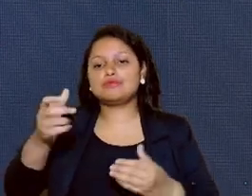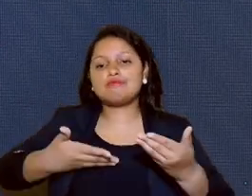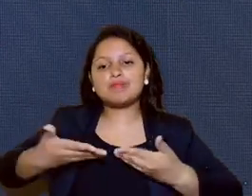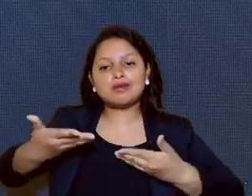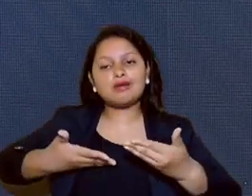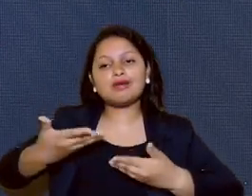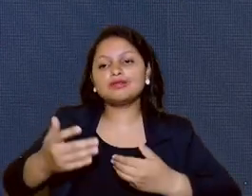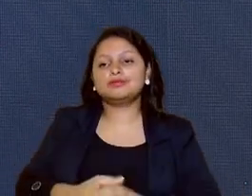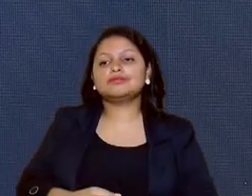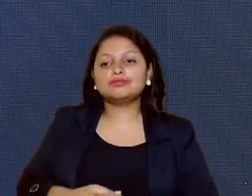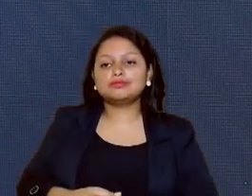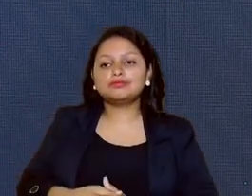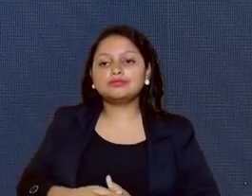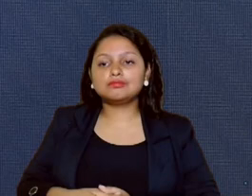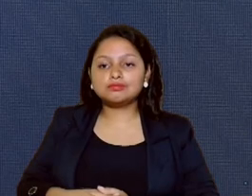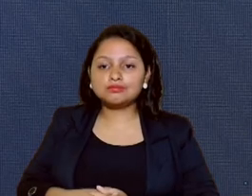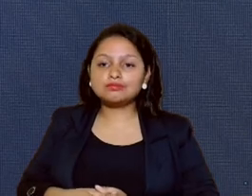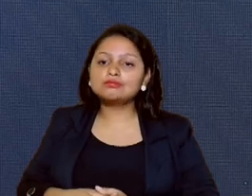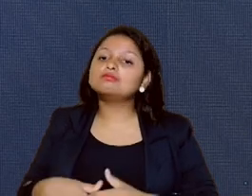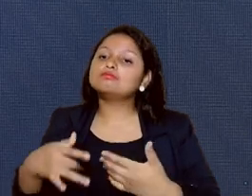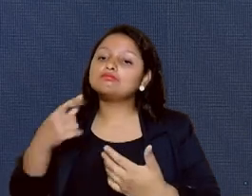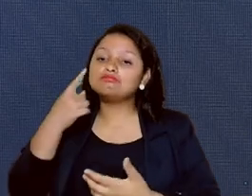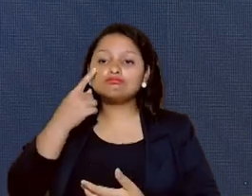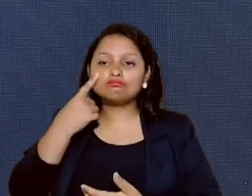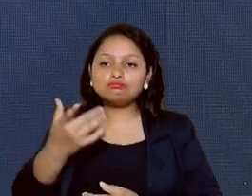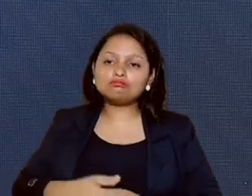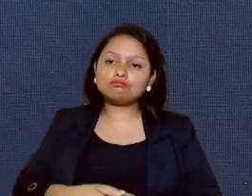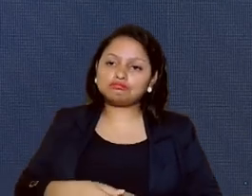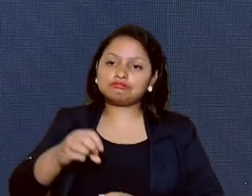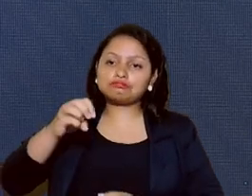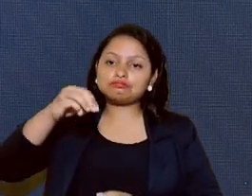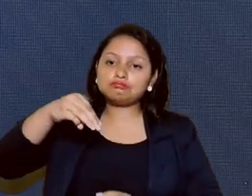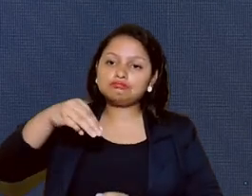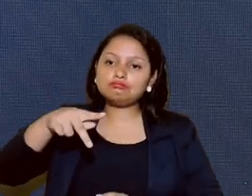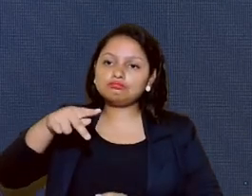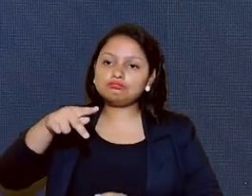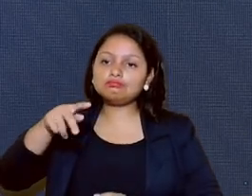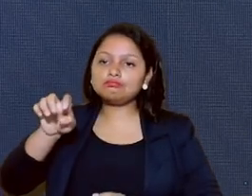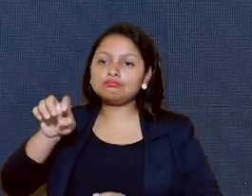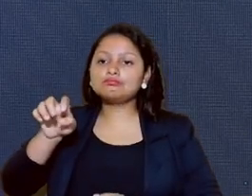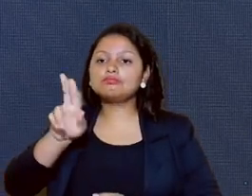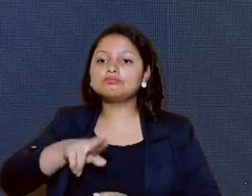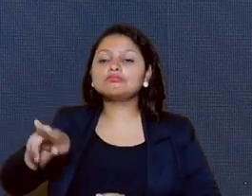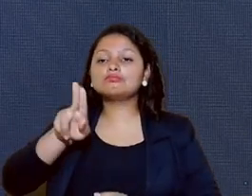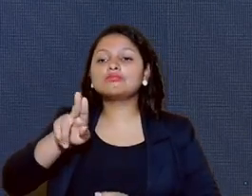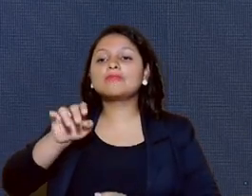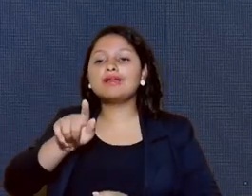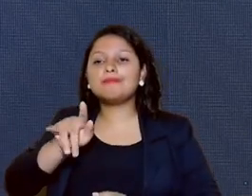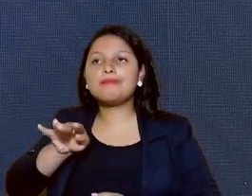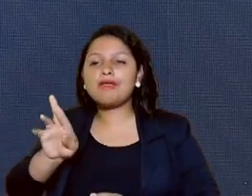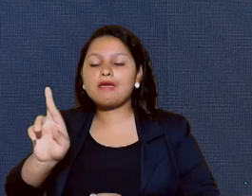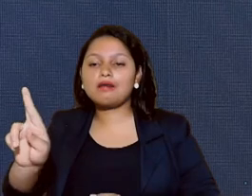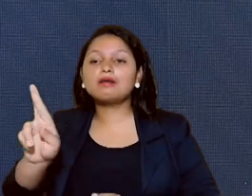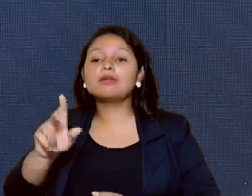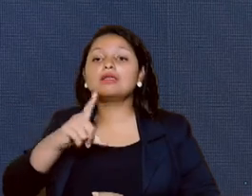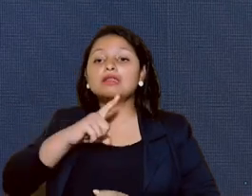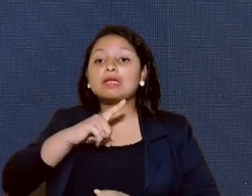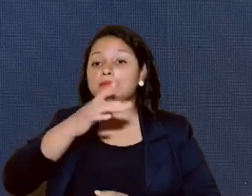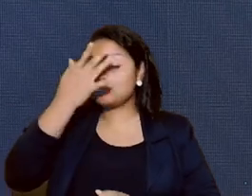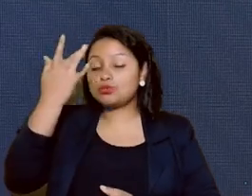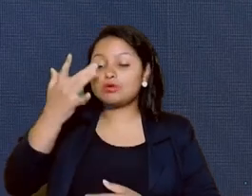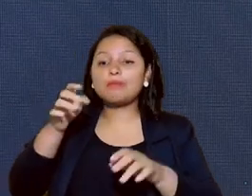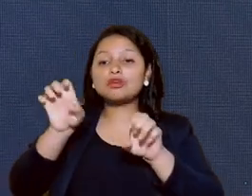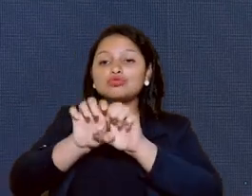um RP parrudo como da sênio tem pmr que vai utilizar lá o Marketplace da Líbia você tem gente que tem uma estrutura um pouco menor Então